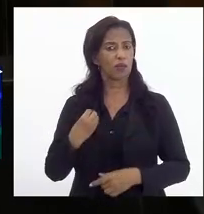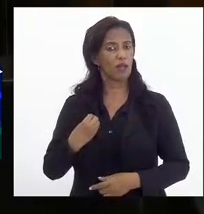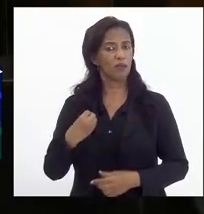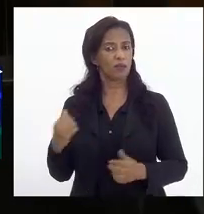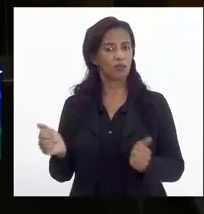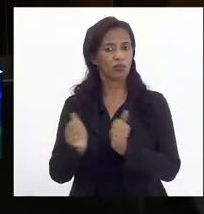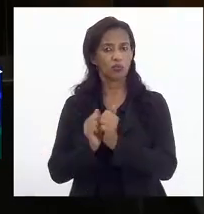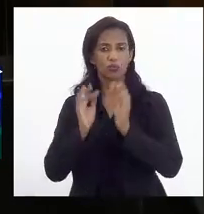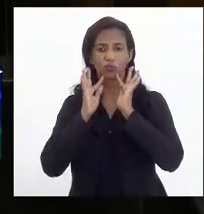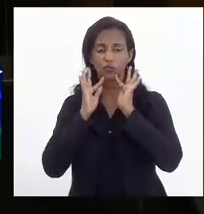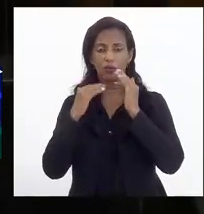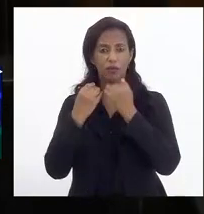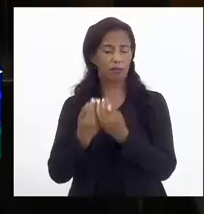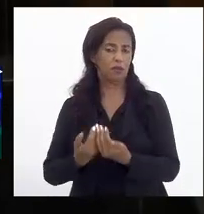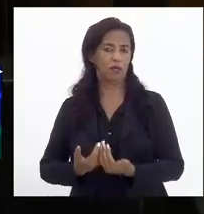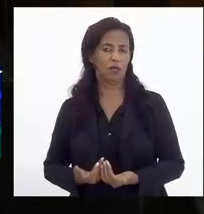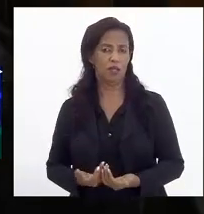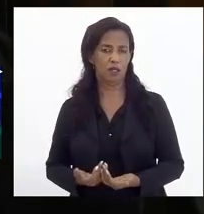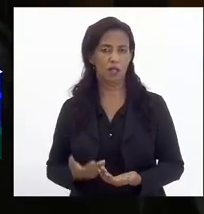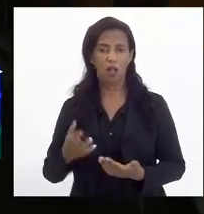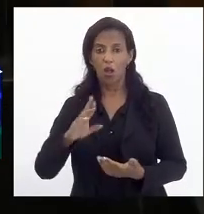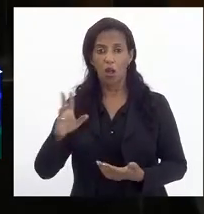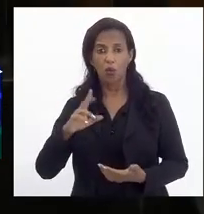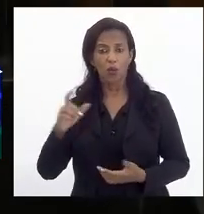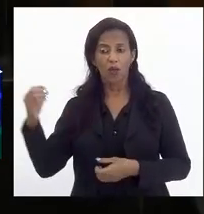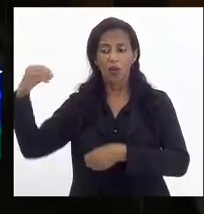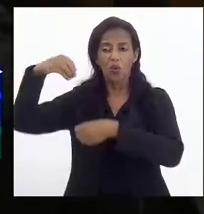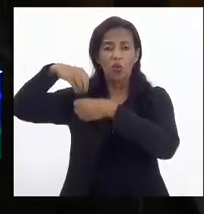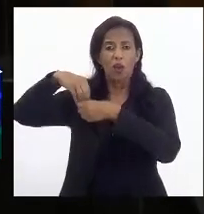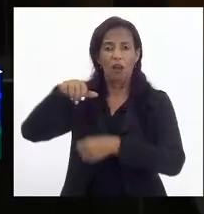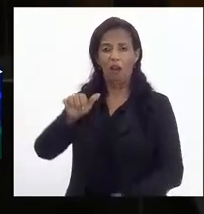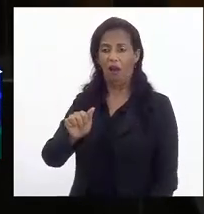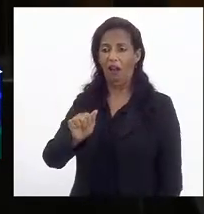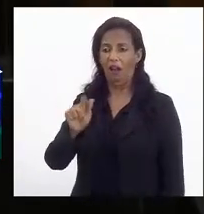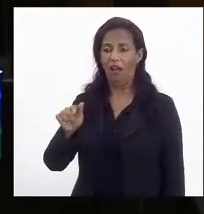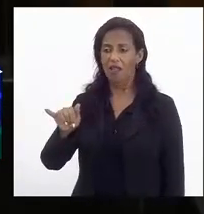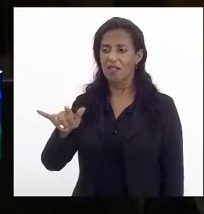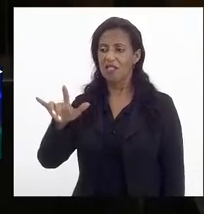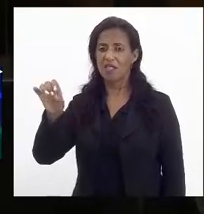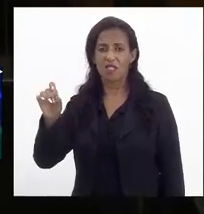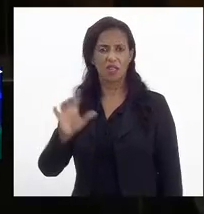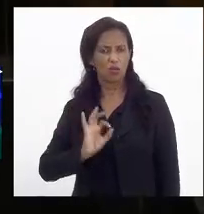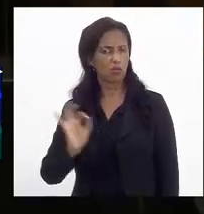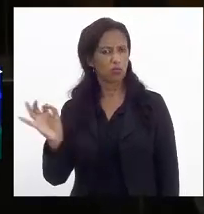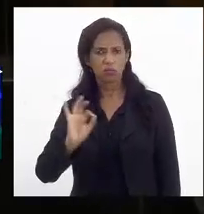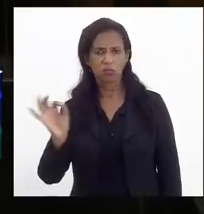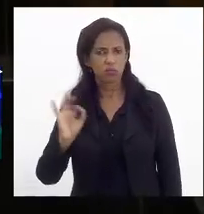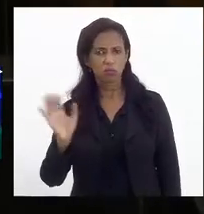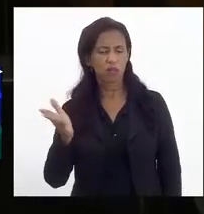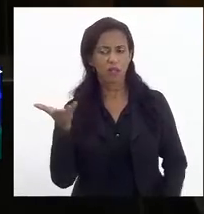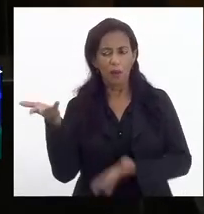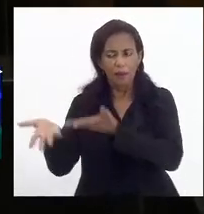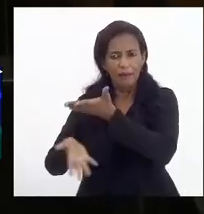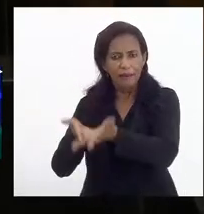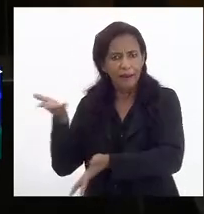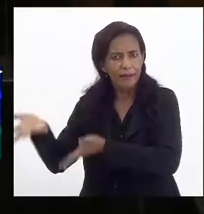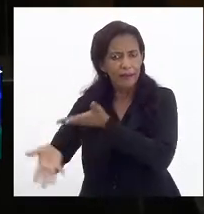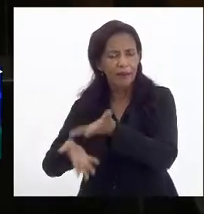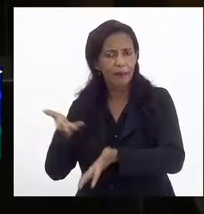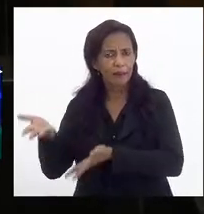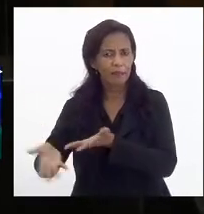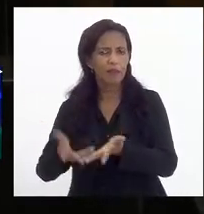convivência familiar e final se trata de de hospício não se trata de asilo não se trata de aprender